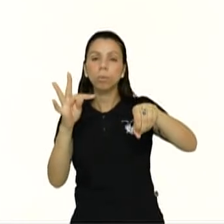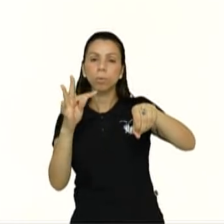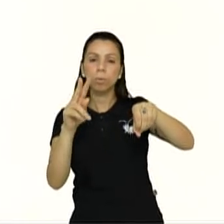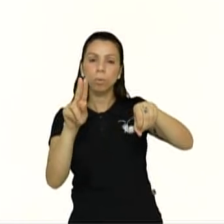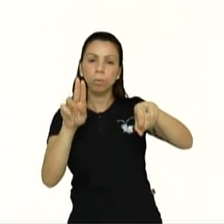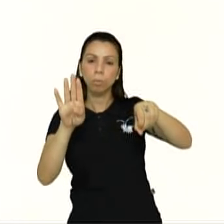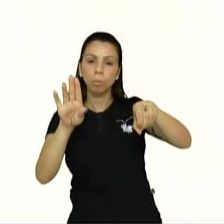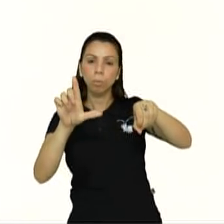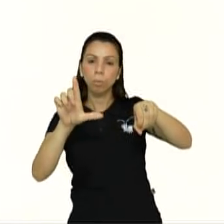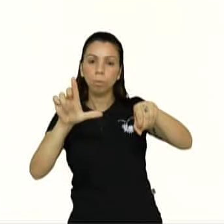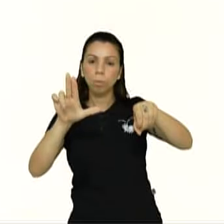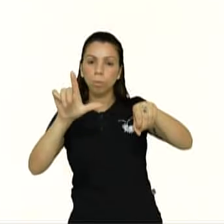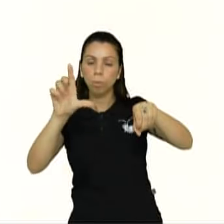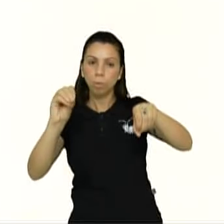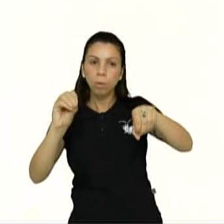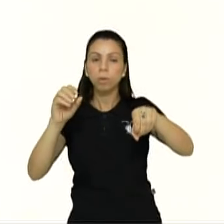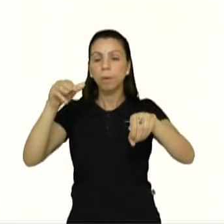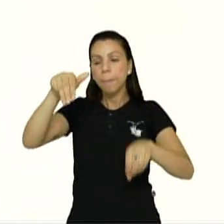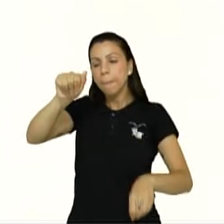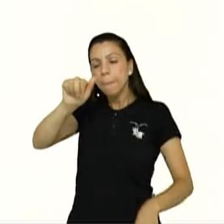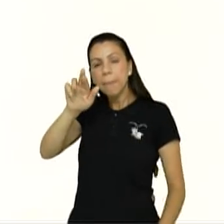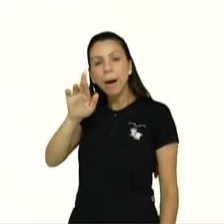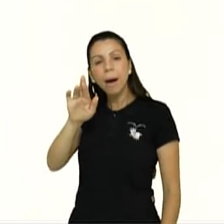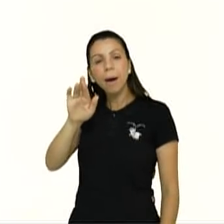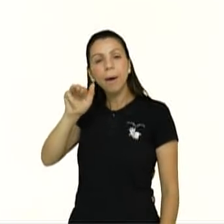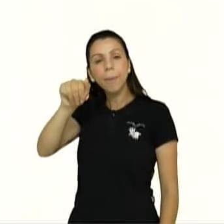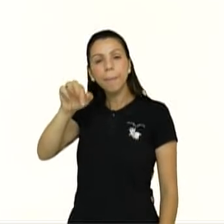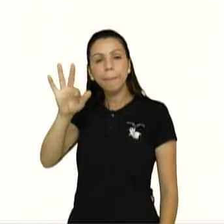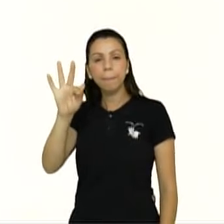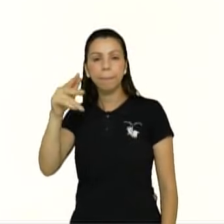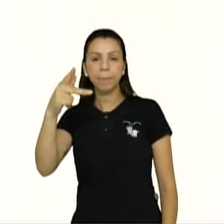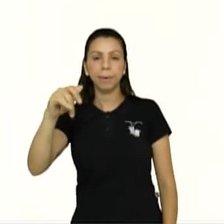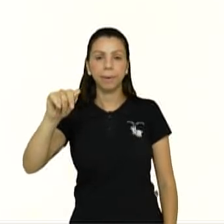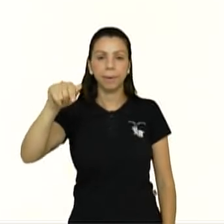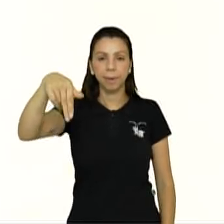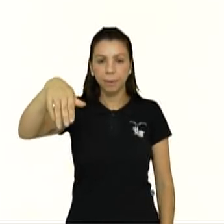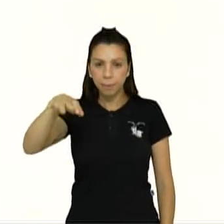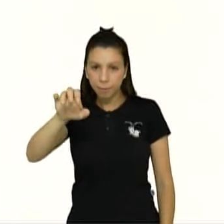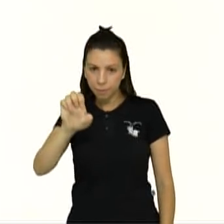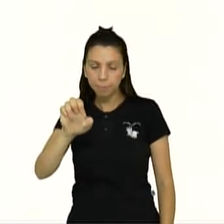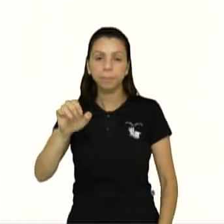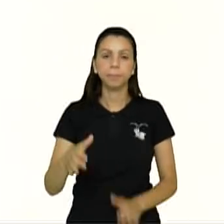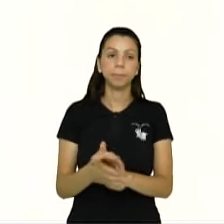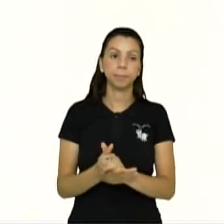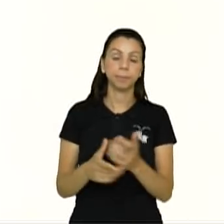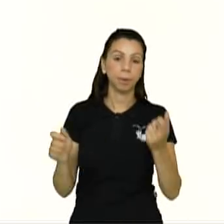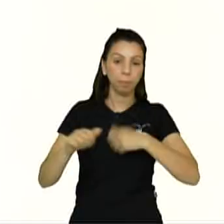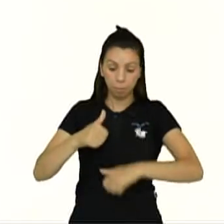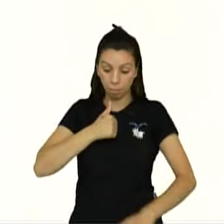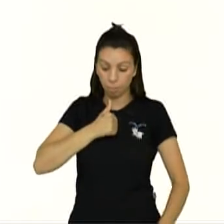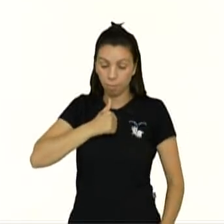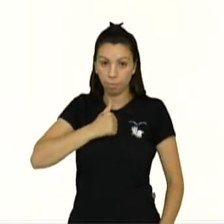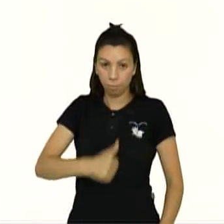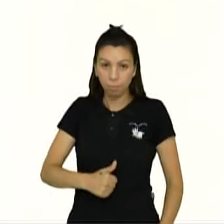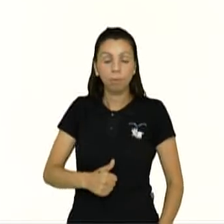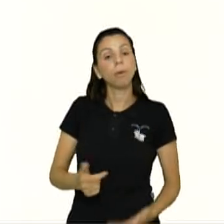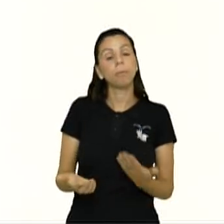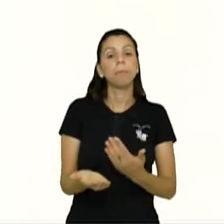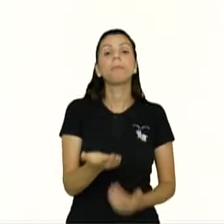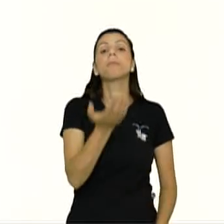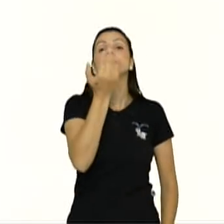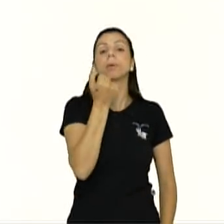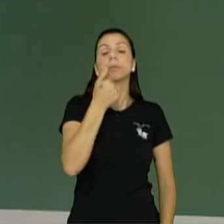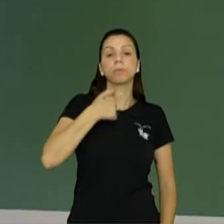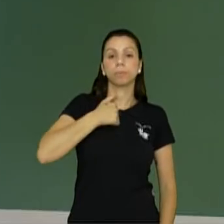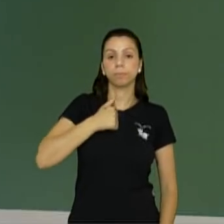gente está vendo aqui na imagem bem grande. A principal substância que eles vão excretar, que eles vão absorver e eliminar